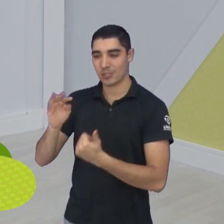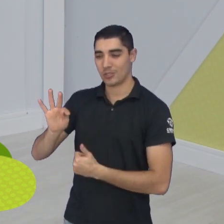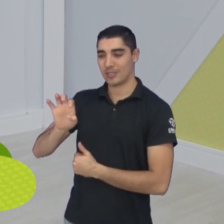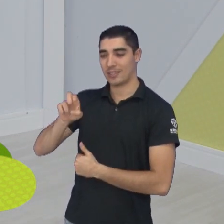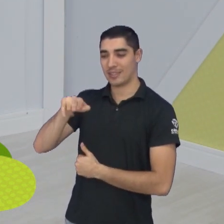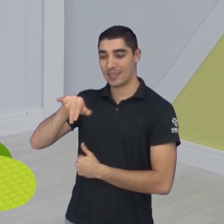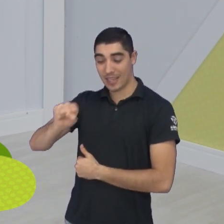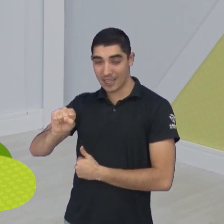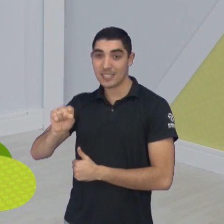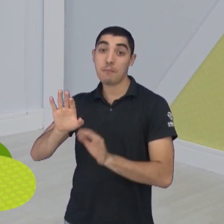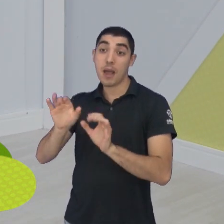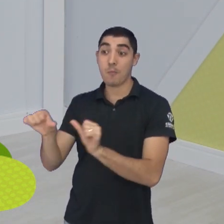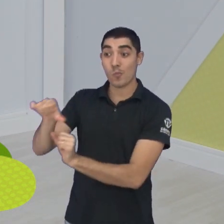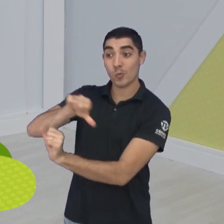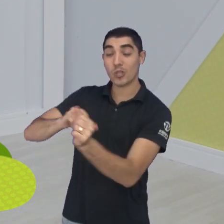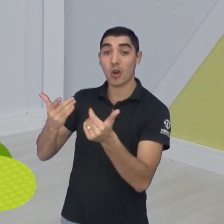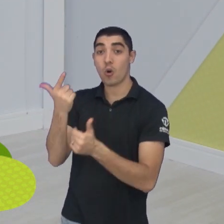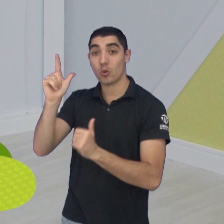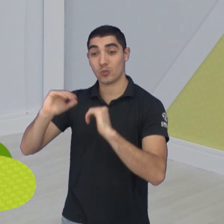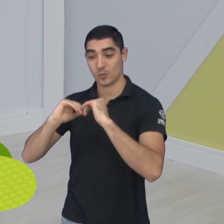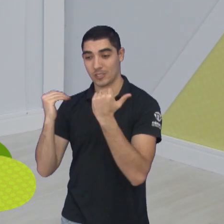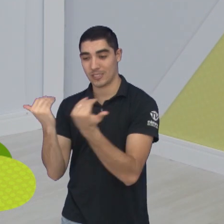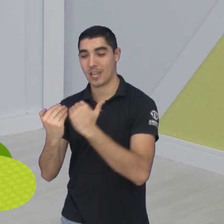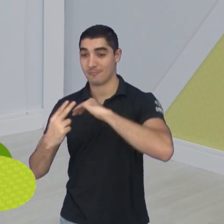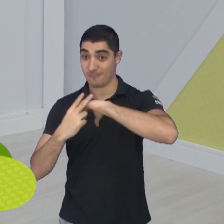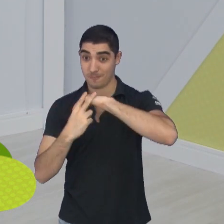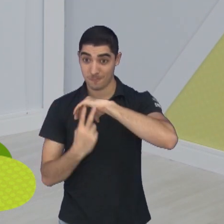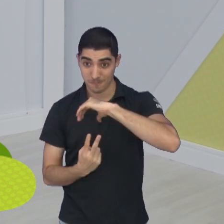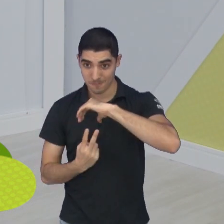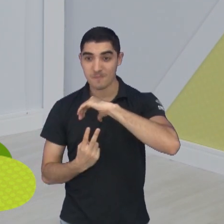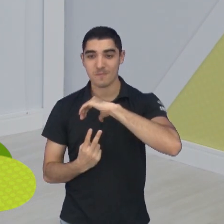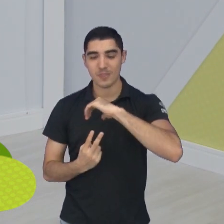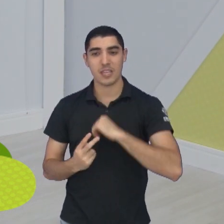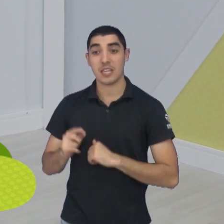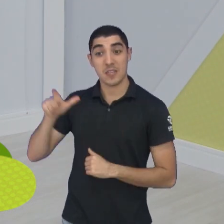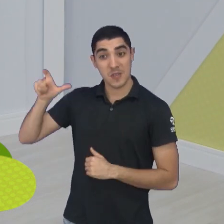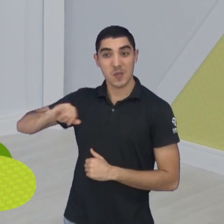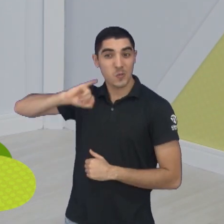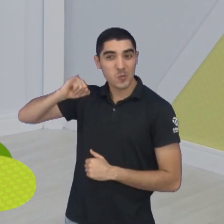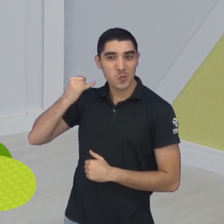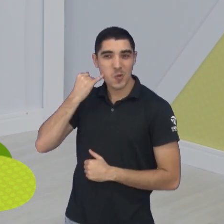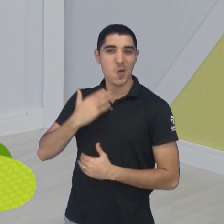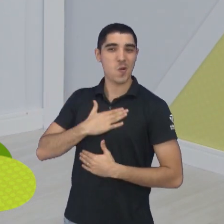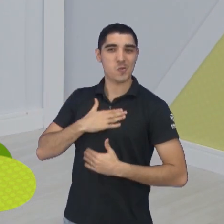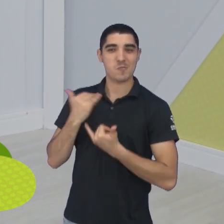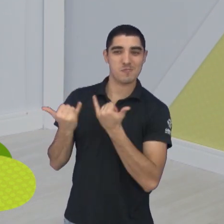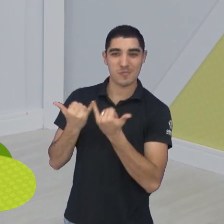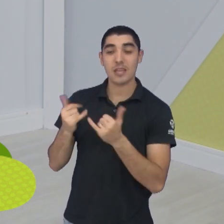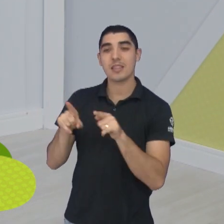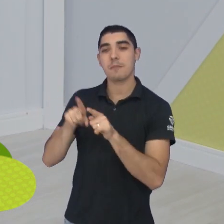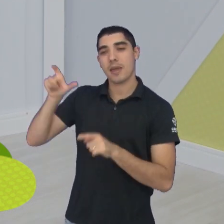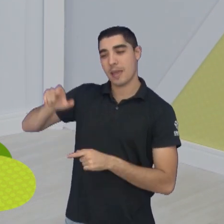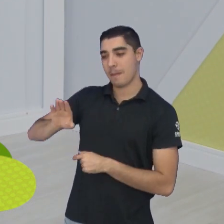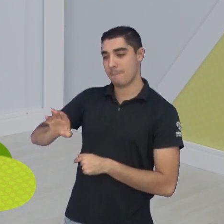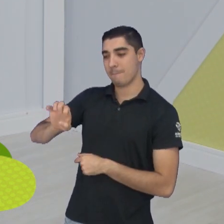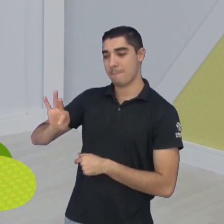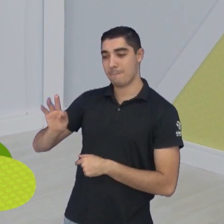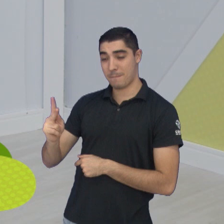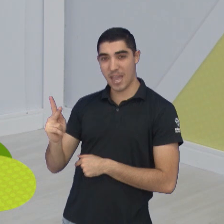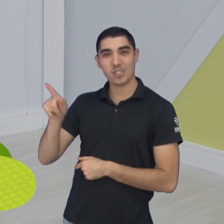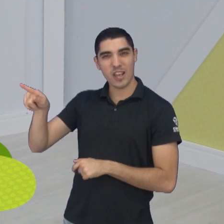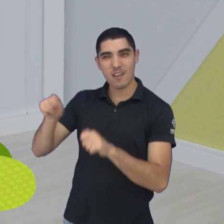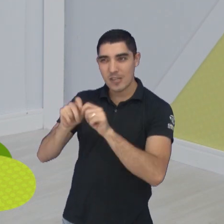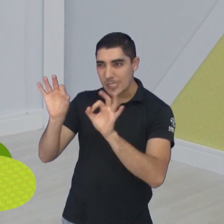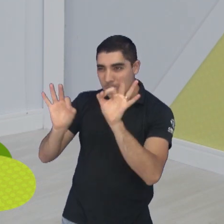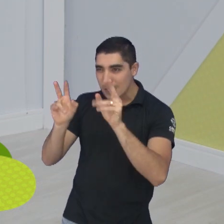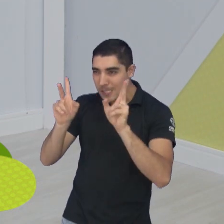aí para a Arena Farmaconde, a gente fez essa brincadeira aí com o João. O João topou e ficou legal. Abraço para a nossa Beth McDonald, editou a matéria perfeitamente.